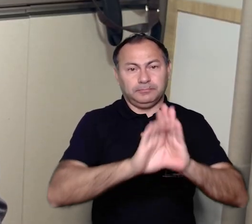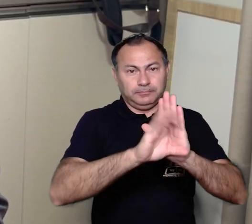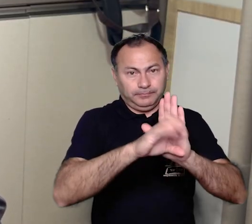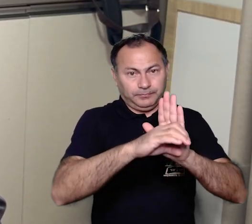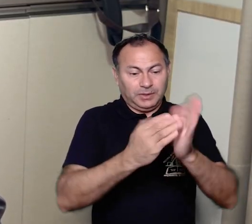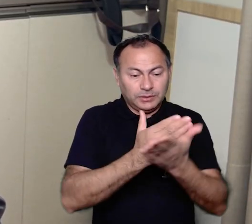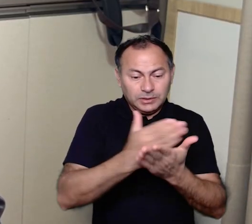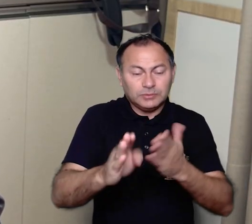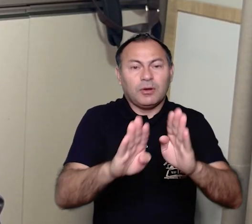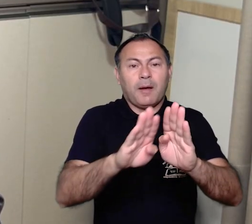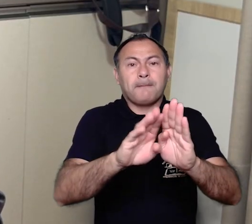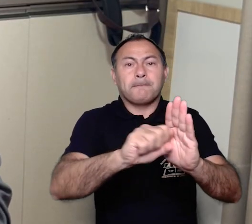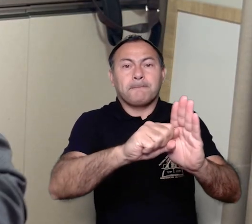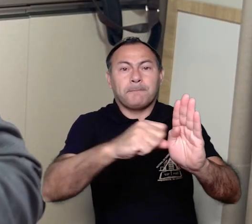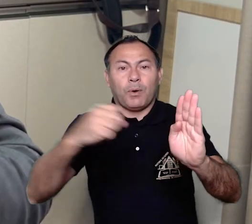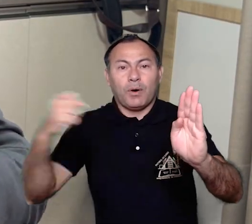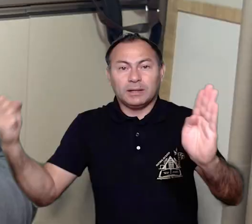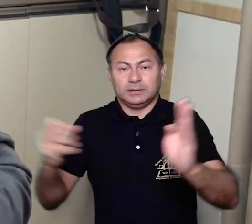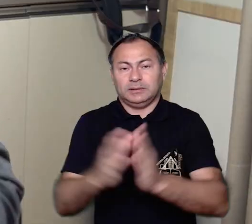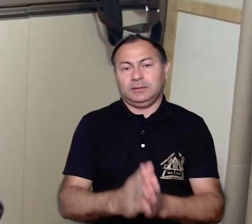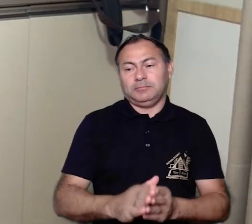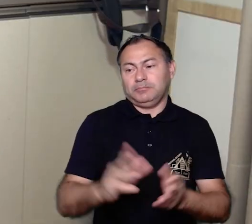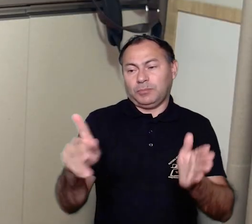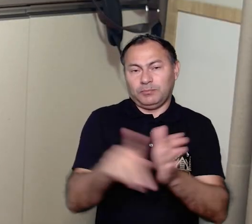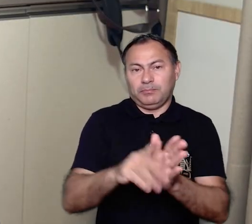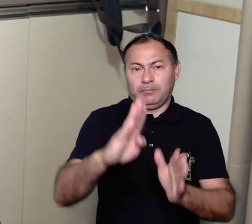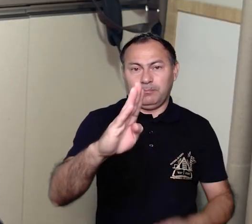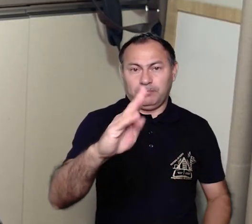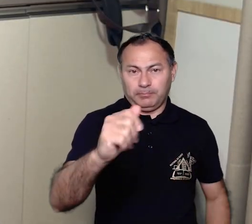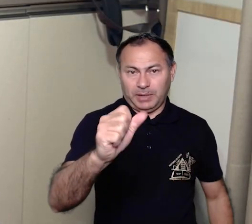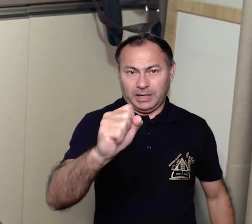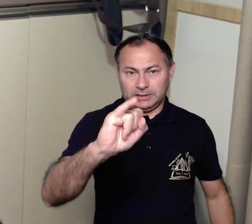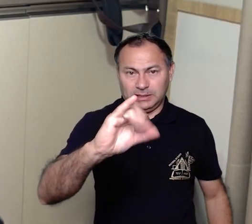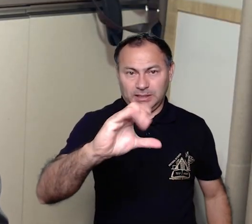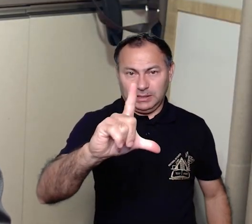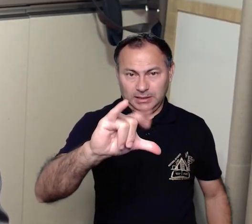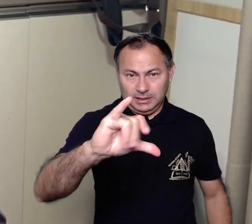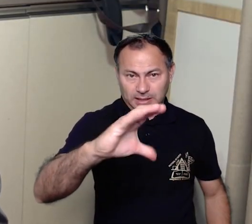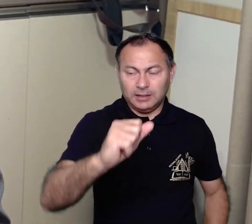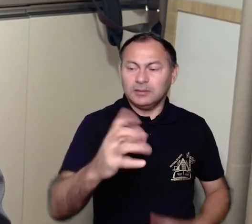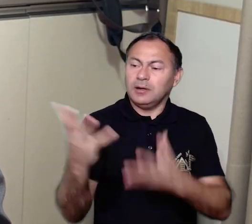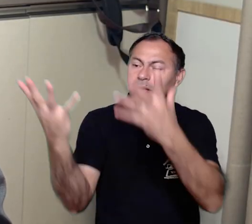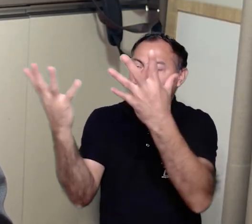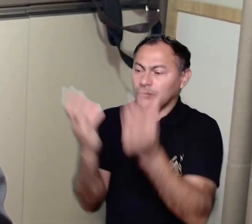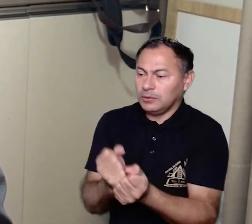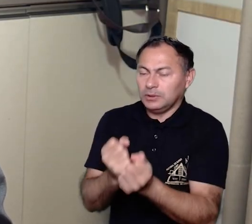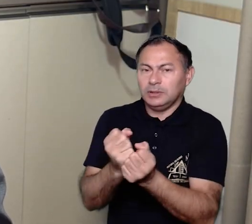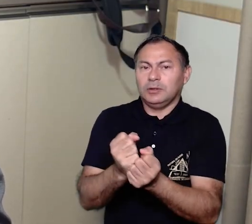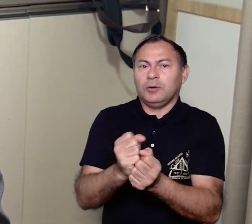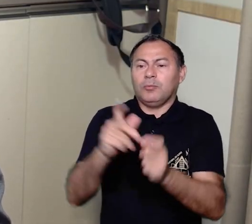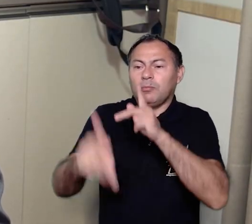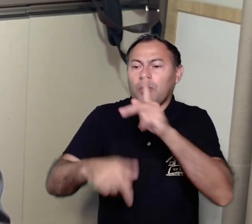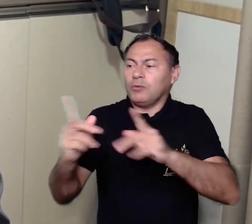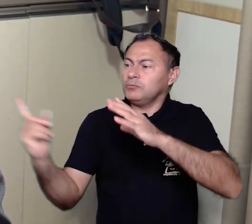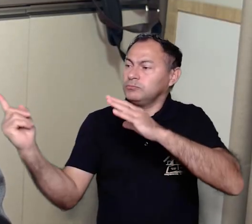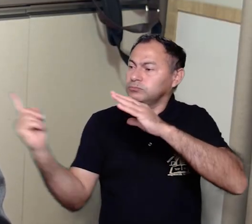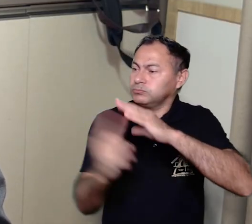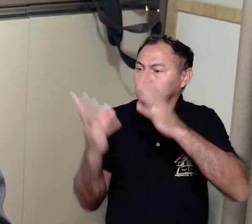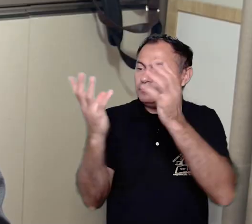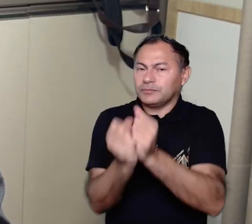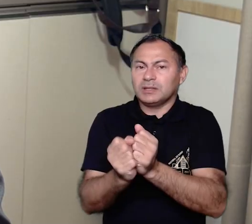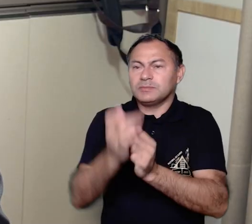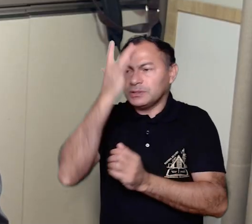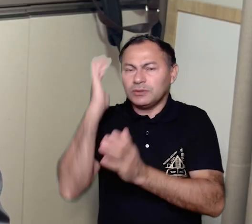numa porta da Basílica mesmo, onde ela acolhia os peregrinos, os